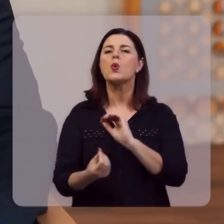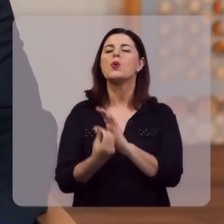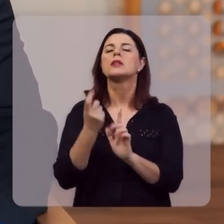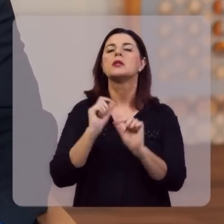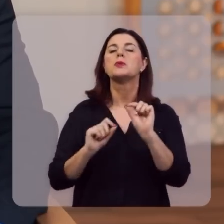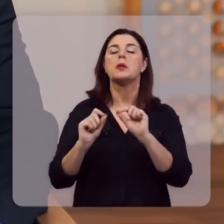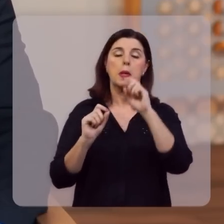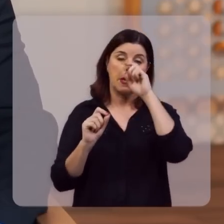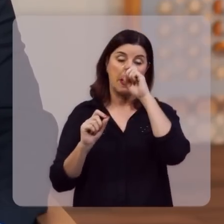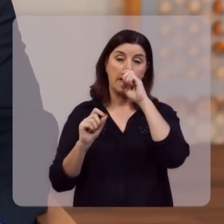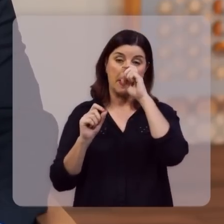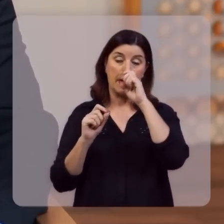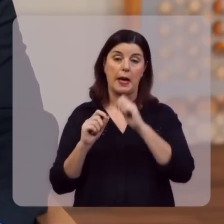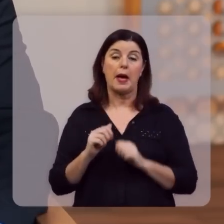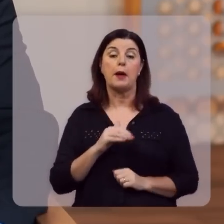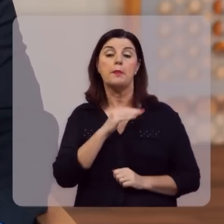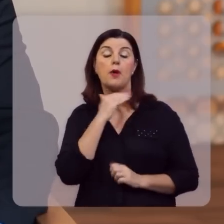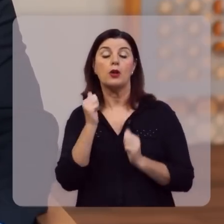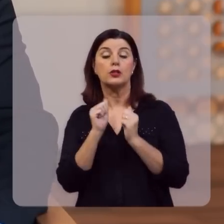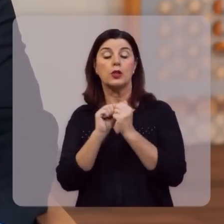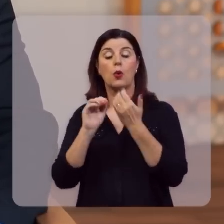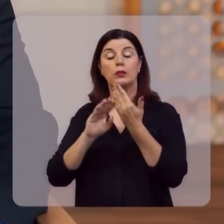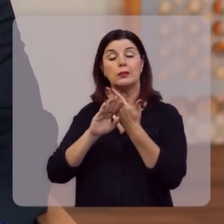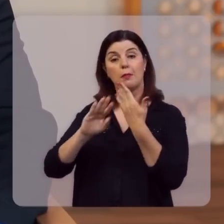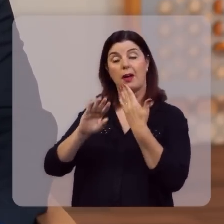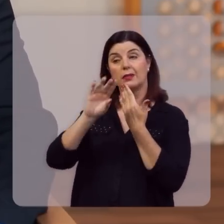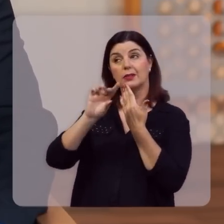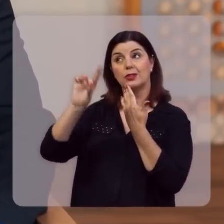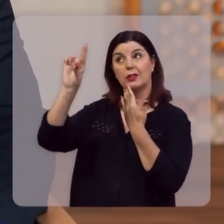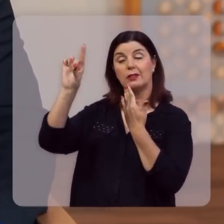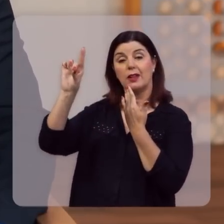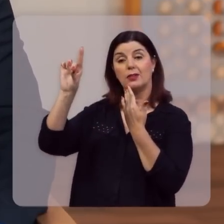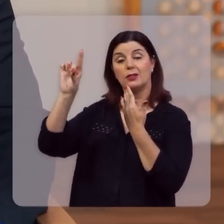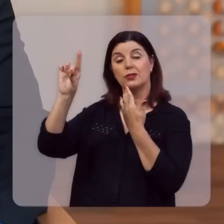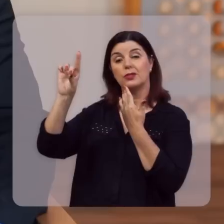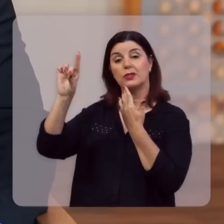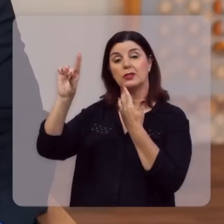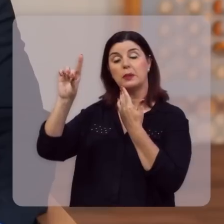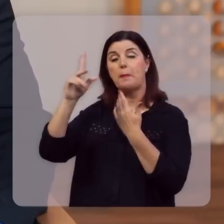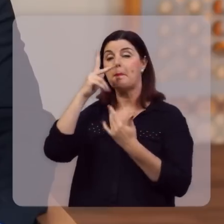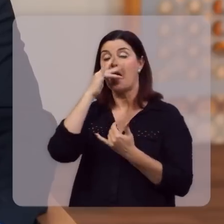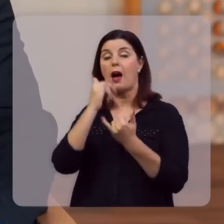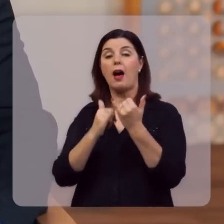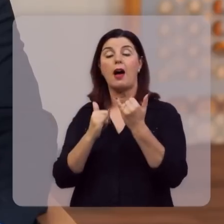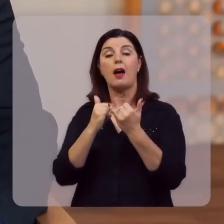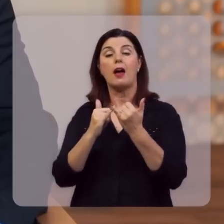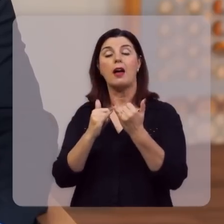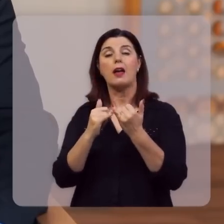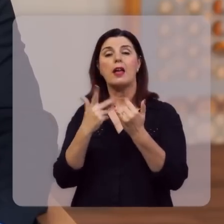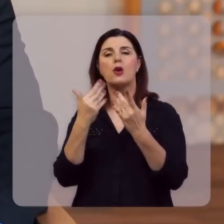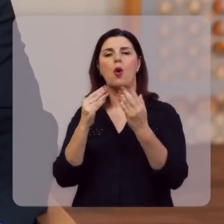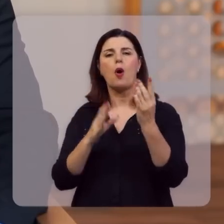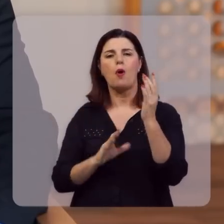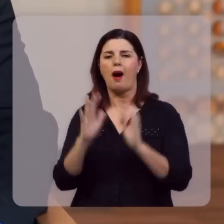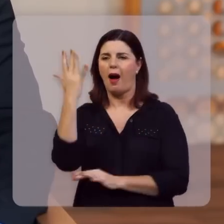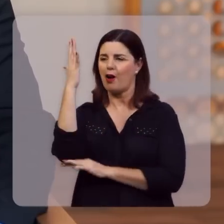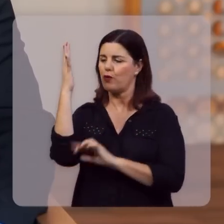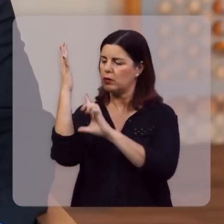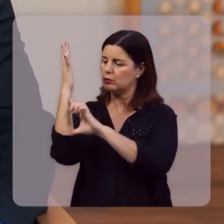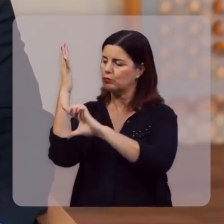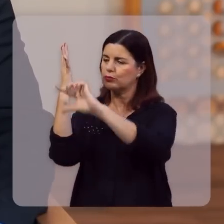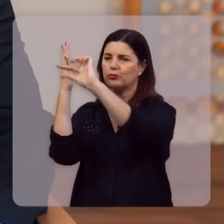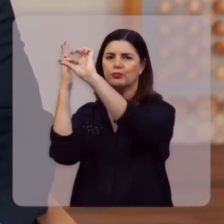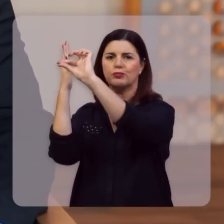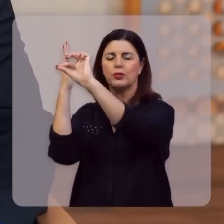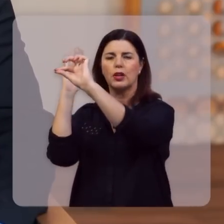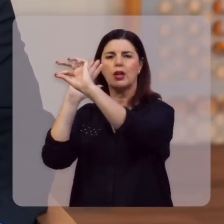acontece é que a morte, como separação de Deus, nos assemelha, por exemplo, a um galho de uma árvore,